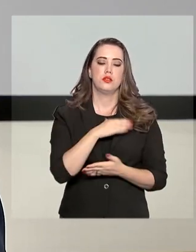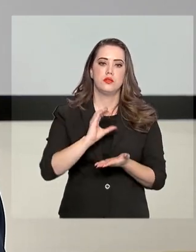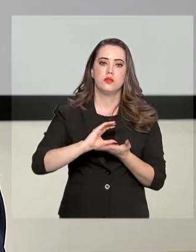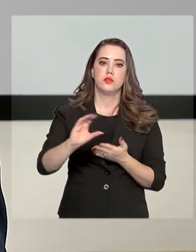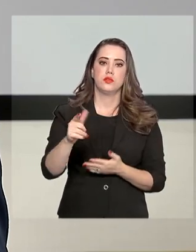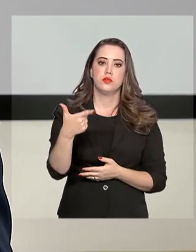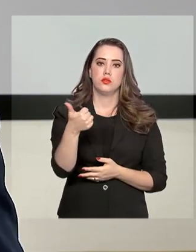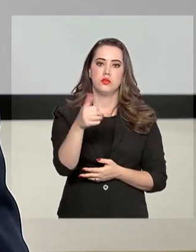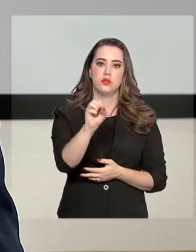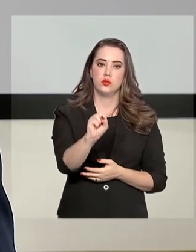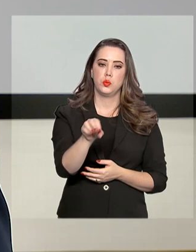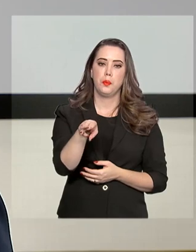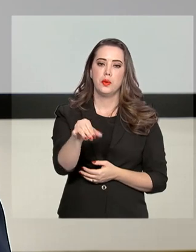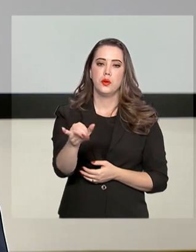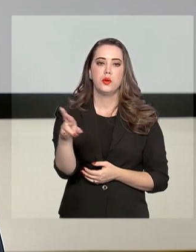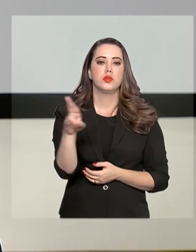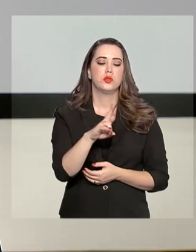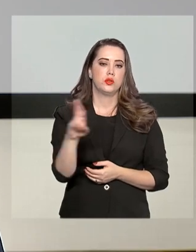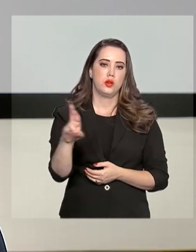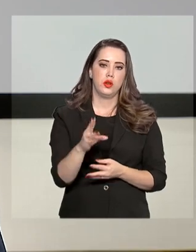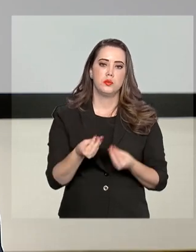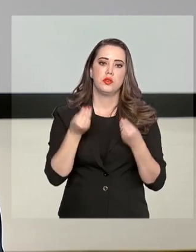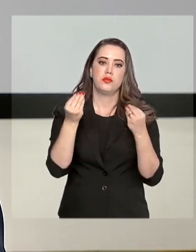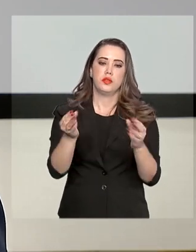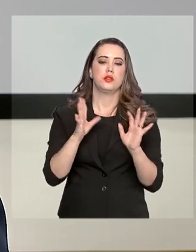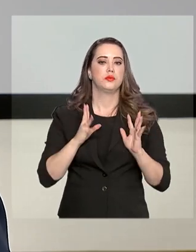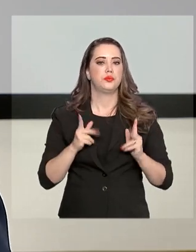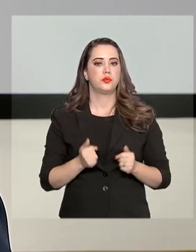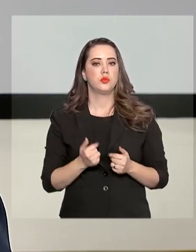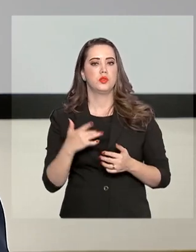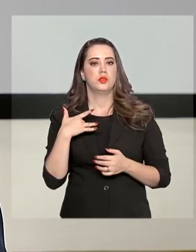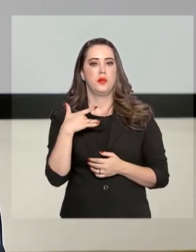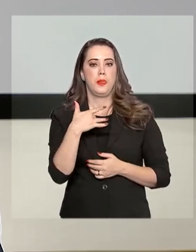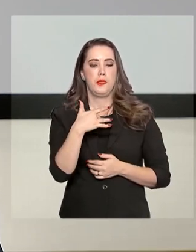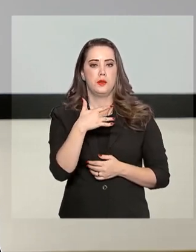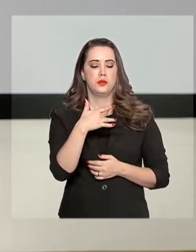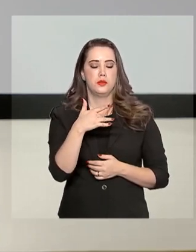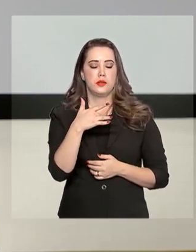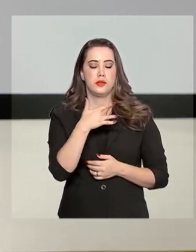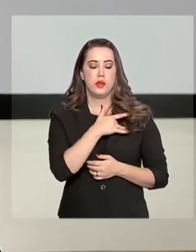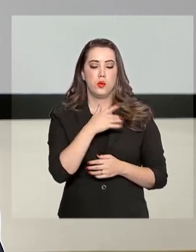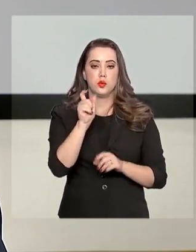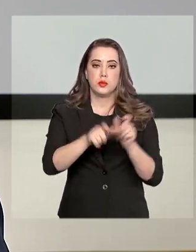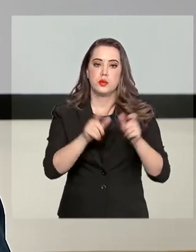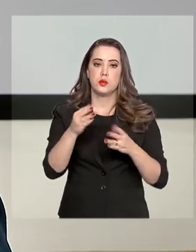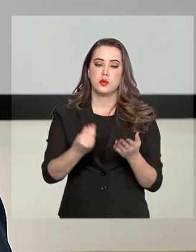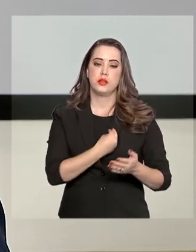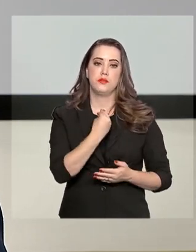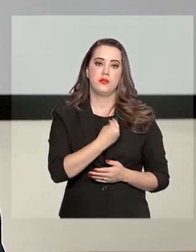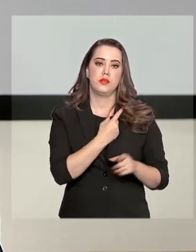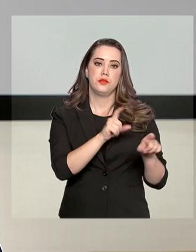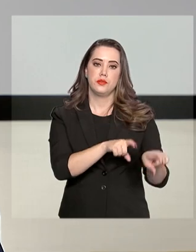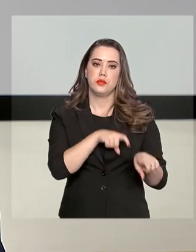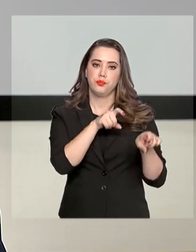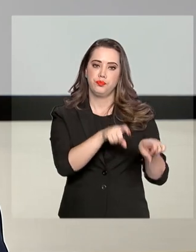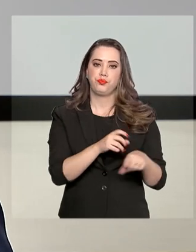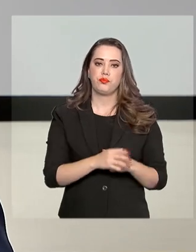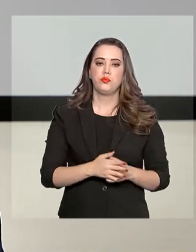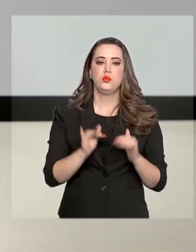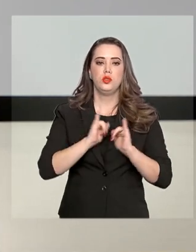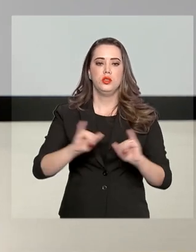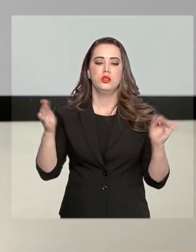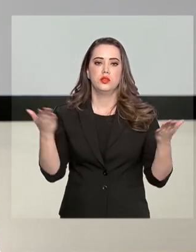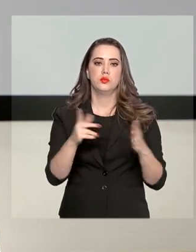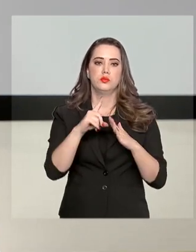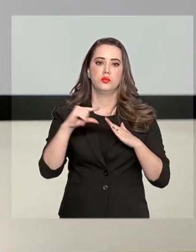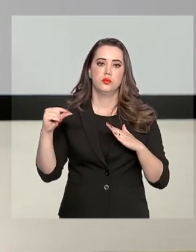reais para levar saneamento básico para 40 milhões de pessoas que vivem no campo. É o programa Saneamento Brasil Rural, lançado hoje